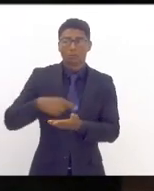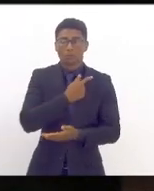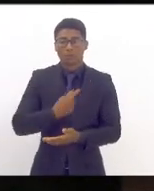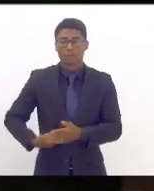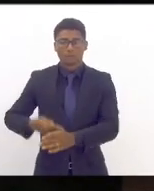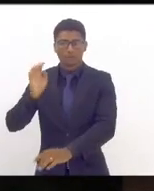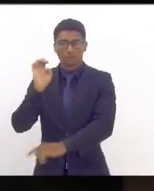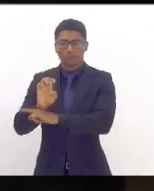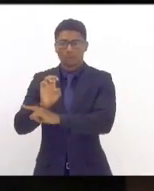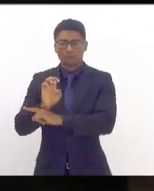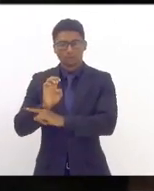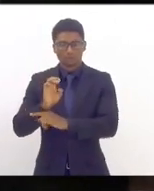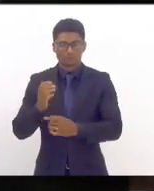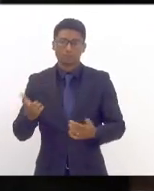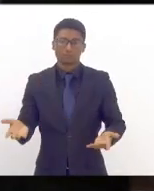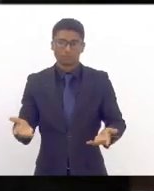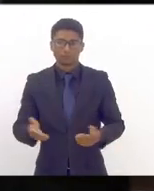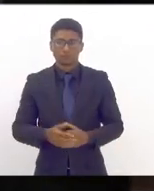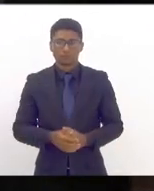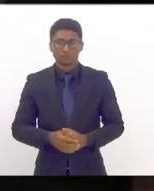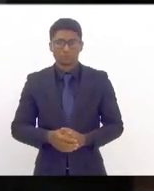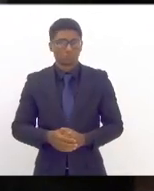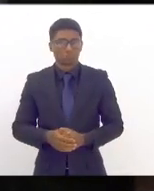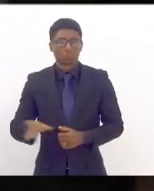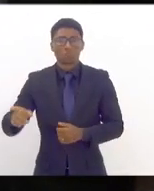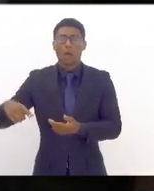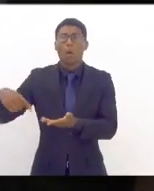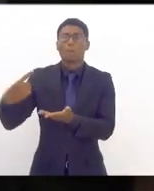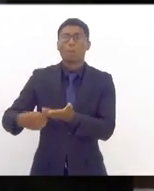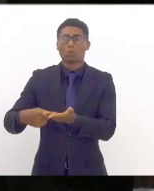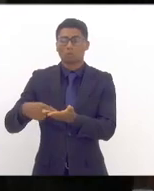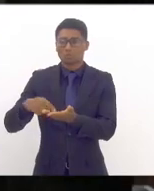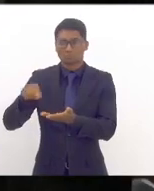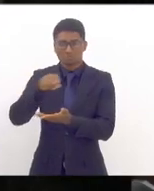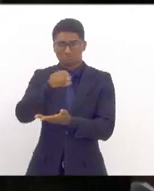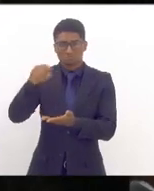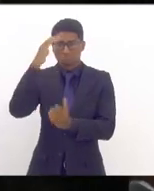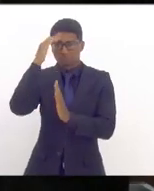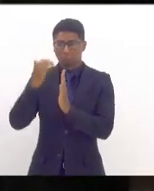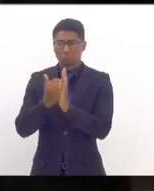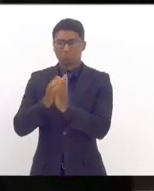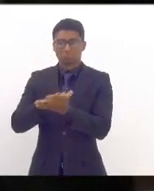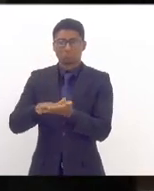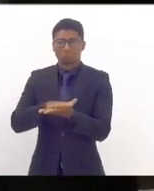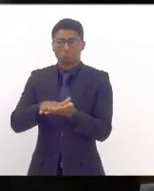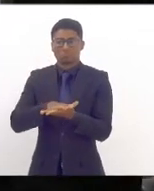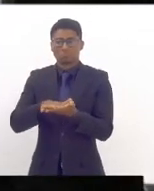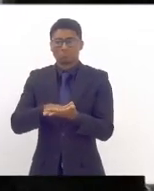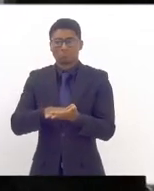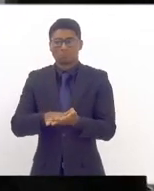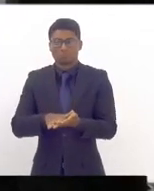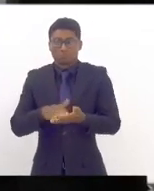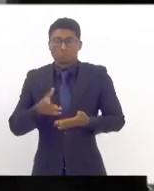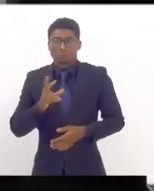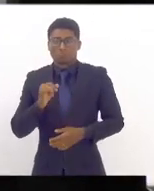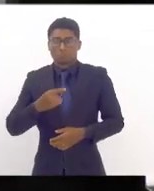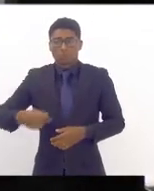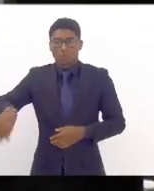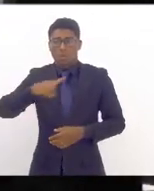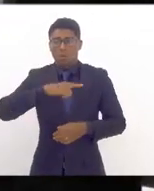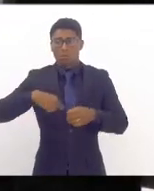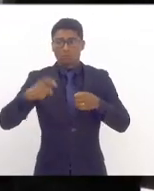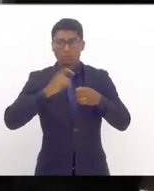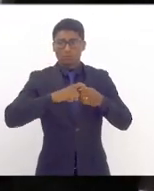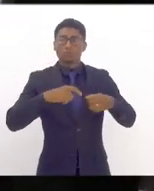acordo que não tá sendo cumprido se a gente vai voltar atrás eu também